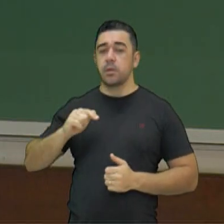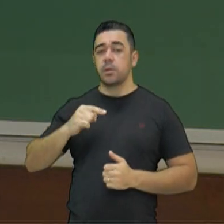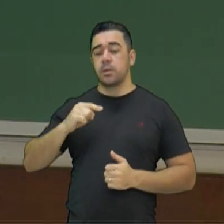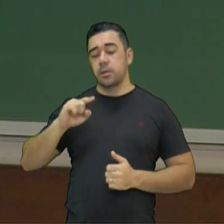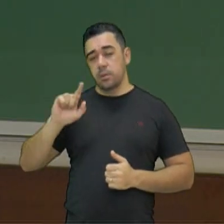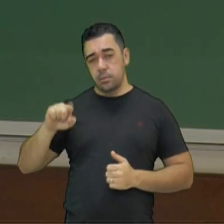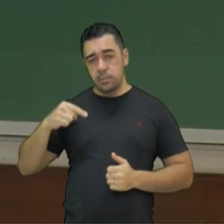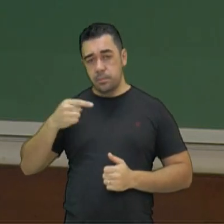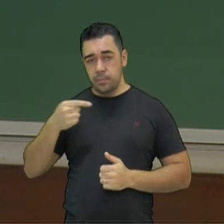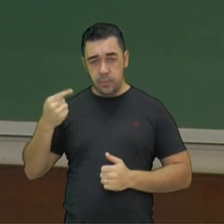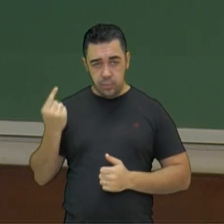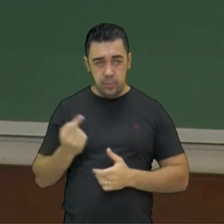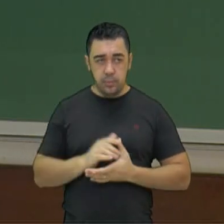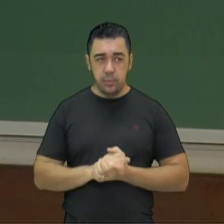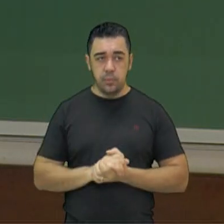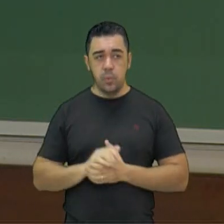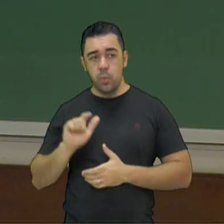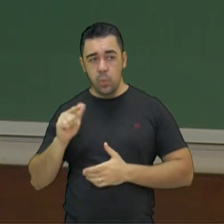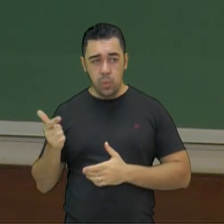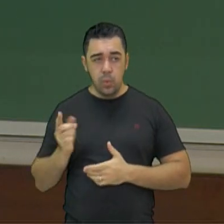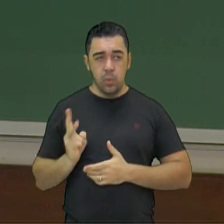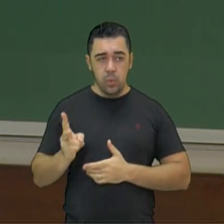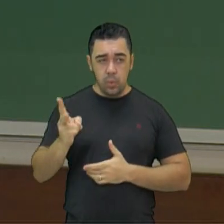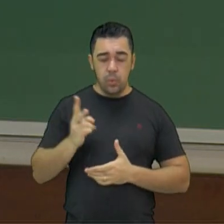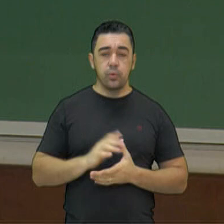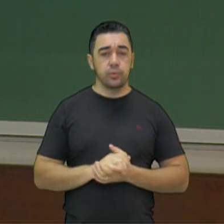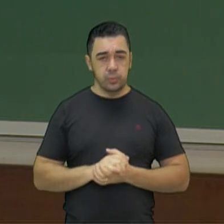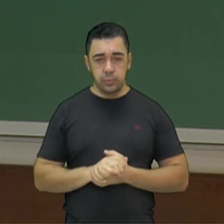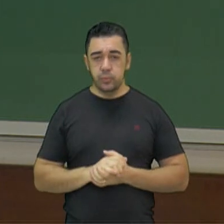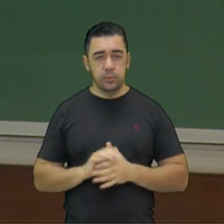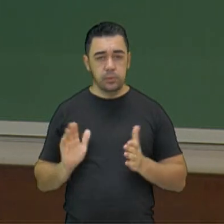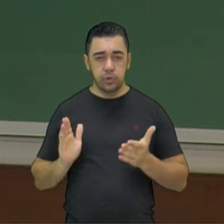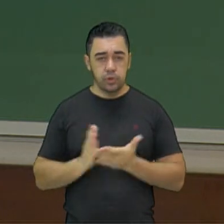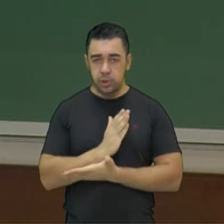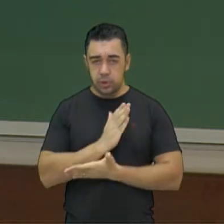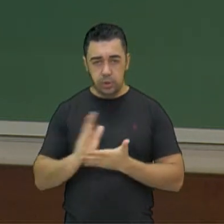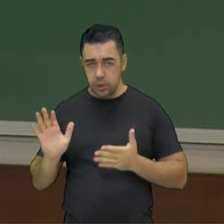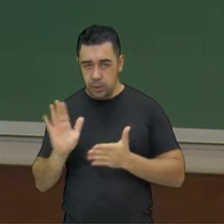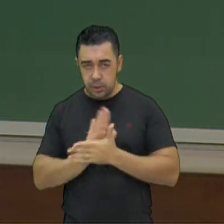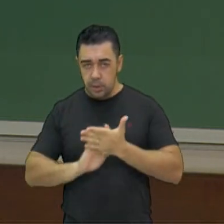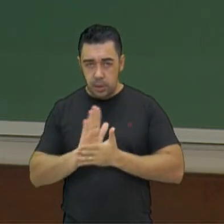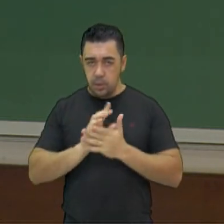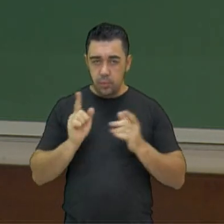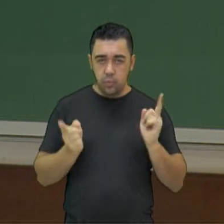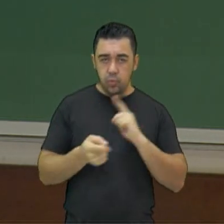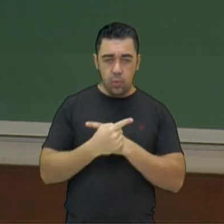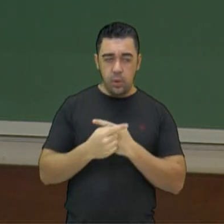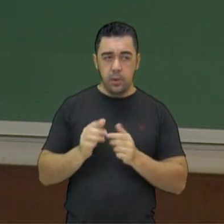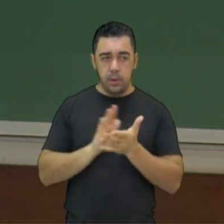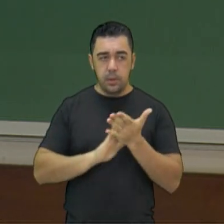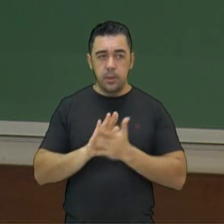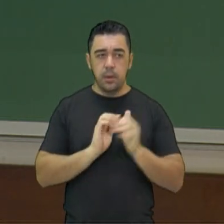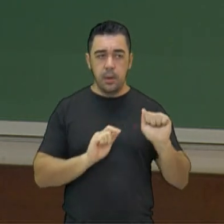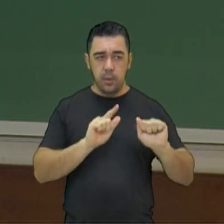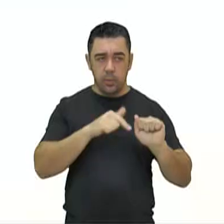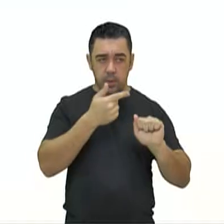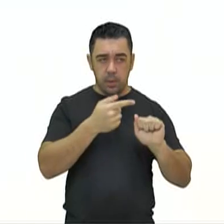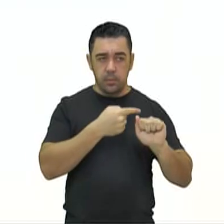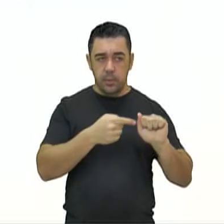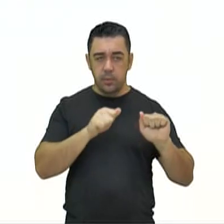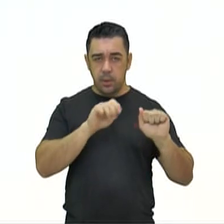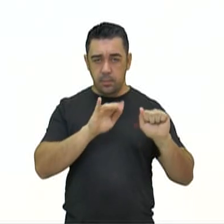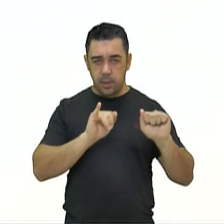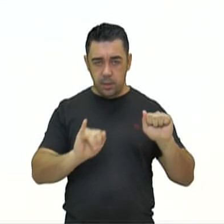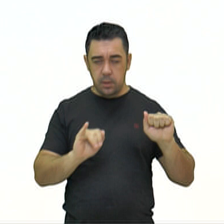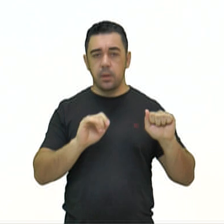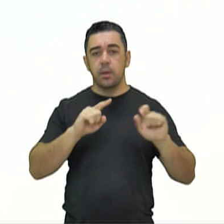menos 1. Os demais termos eu vou repetir, não joga nada fora e não troca o sinal de ninguém. A ao quadrado menos